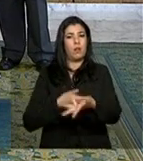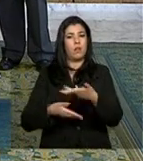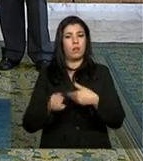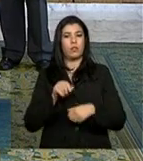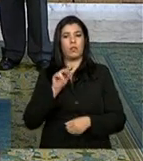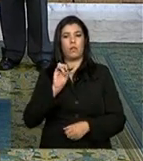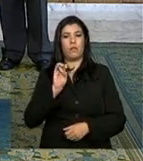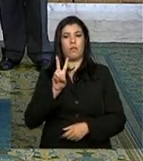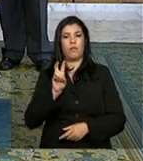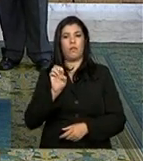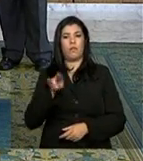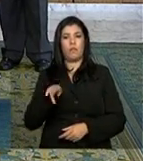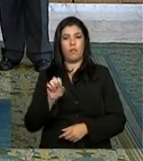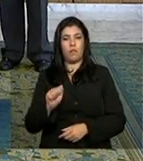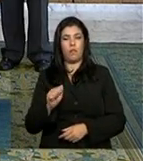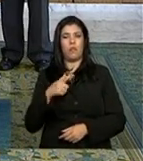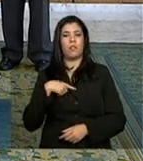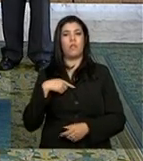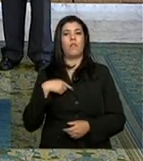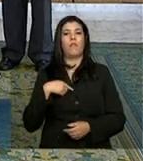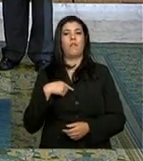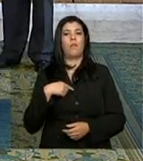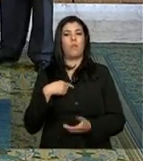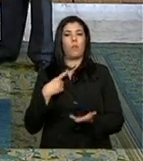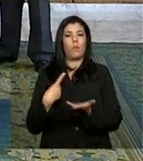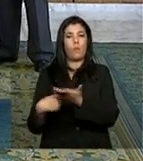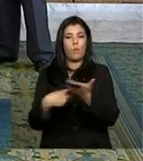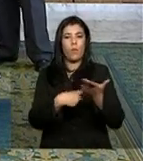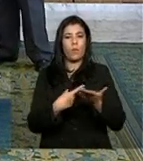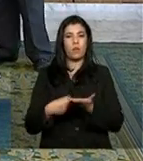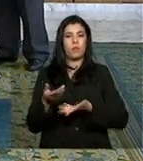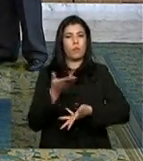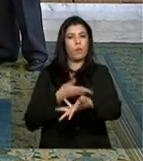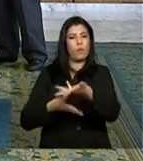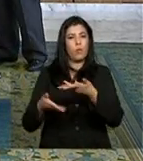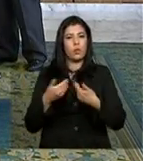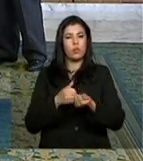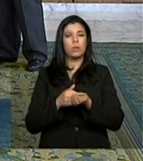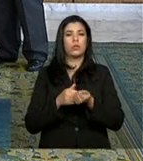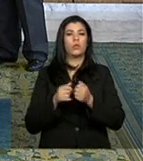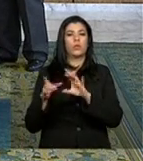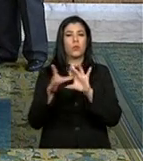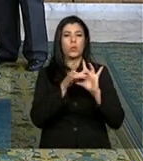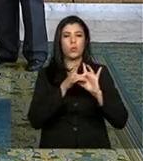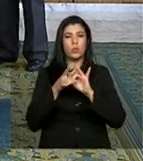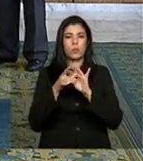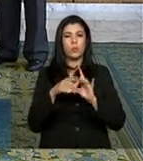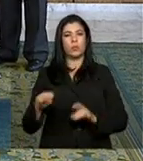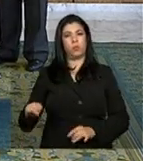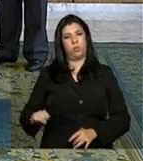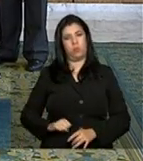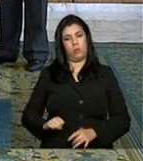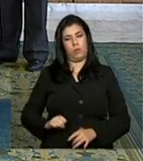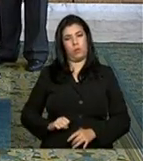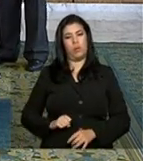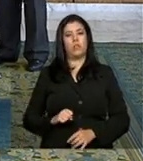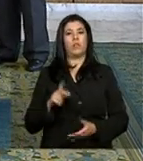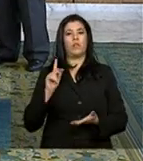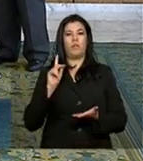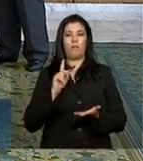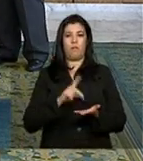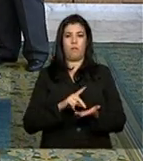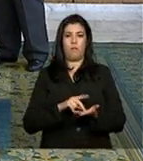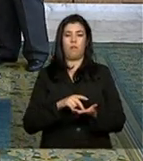um tratado adotado pela Conferência das Nações Unidas sobre Relações e Imunidades Diplomáticas, realizada em